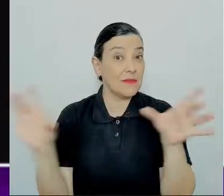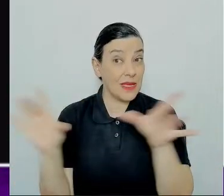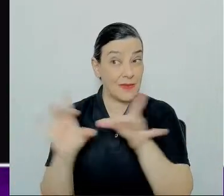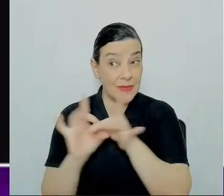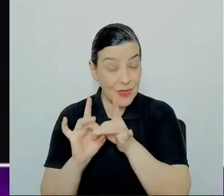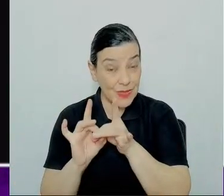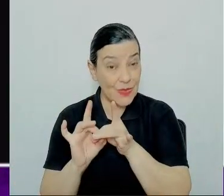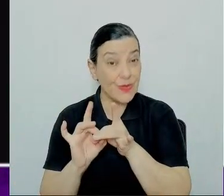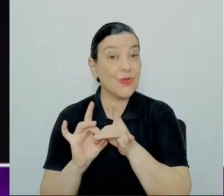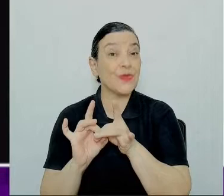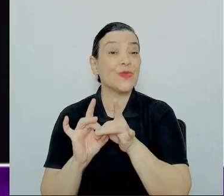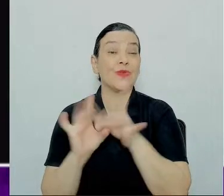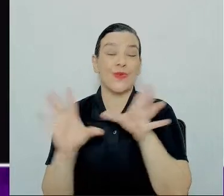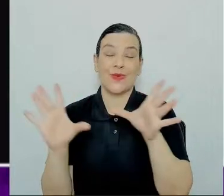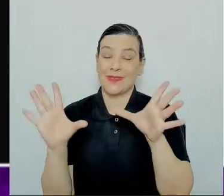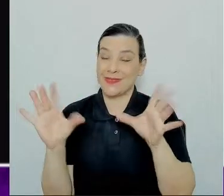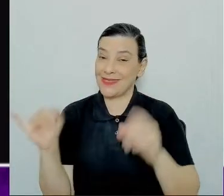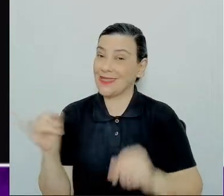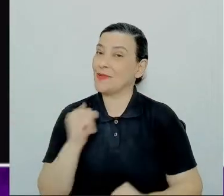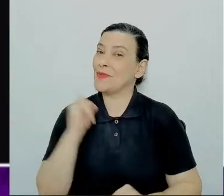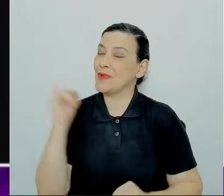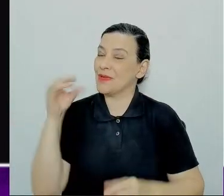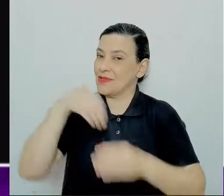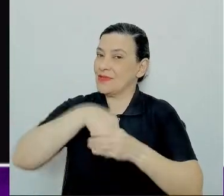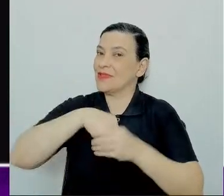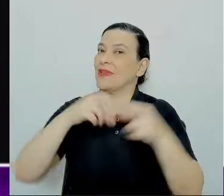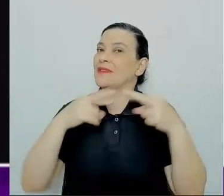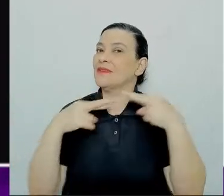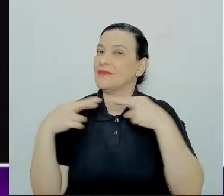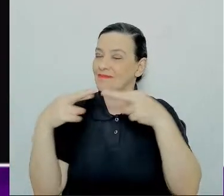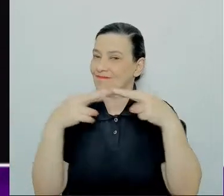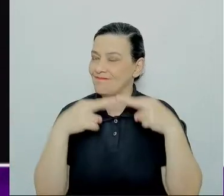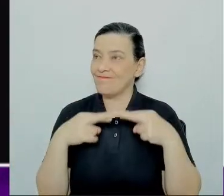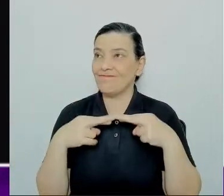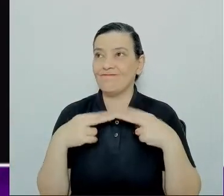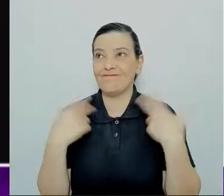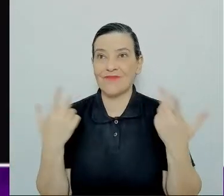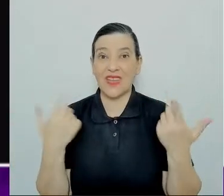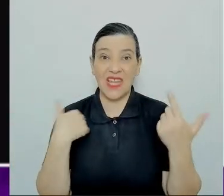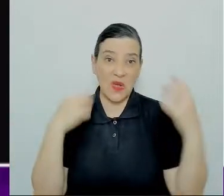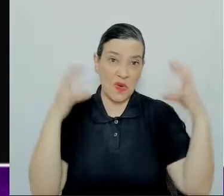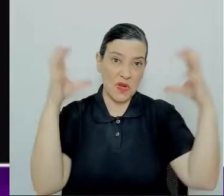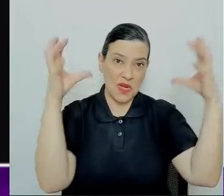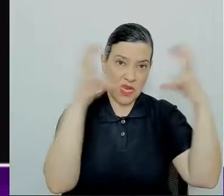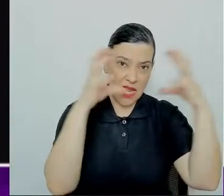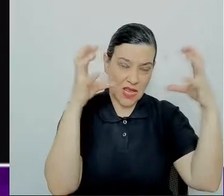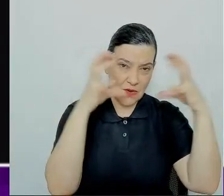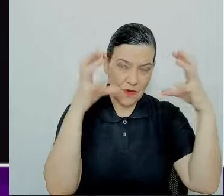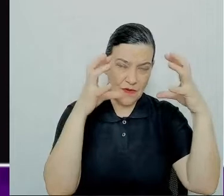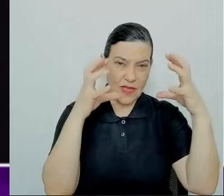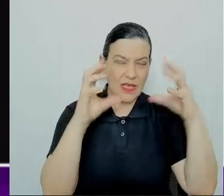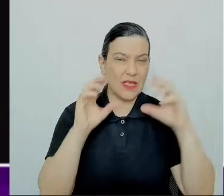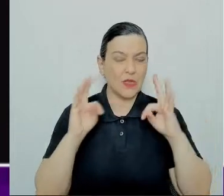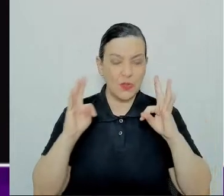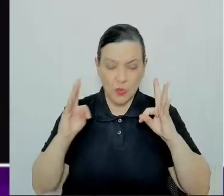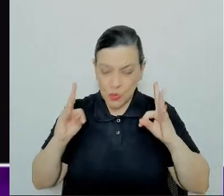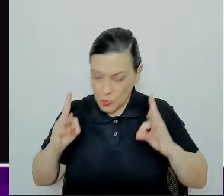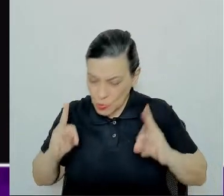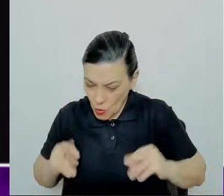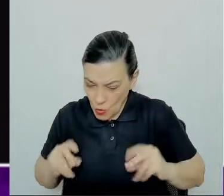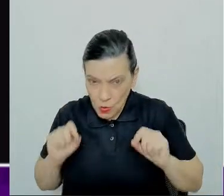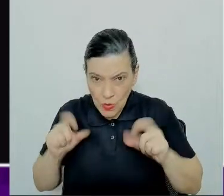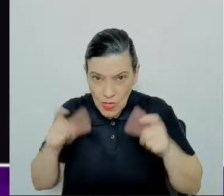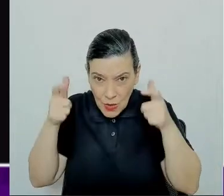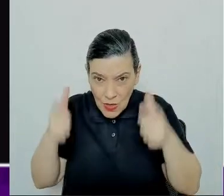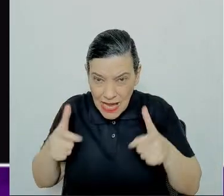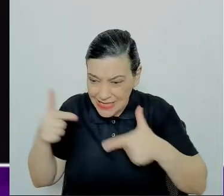ser cruciais dentro da rede. Ou seja, só porque eu estou na nuvem, se eu levei todo o meu ambiente para lá, não vale a